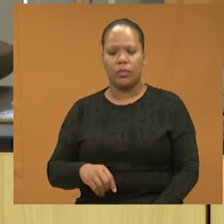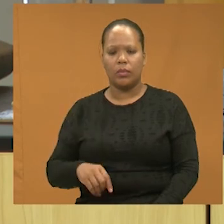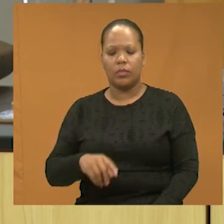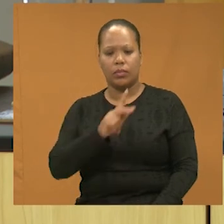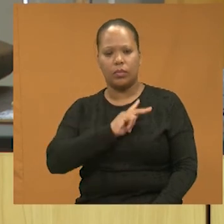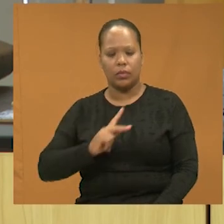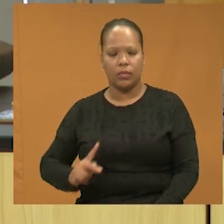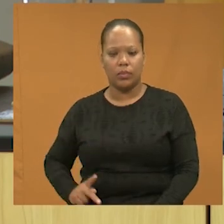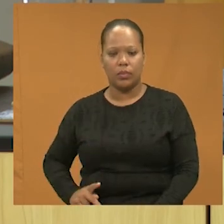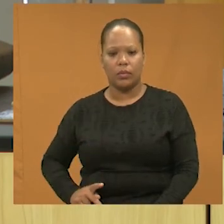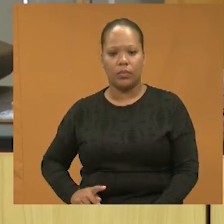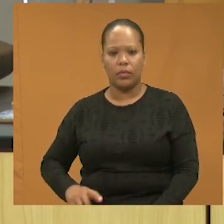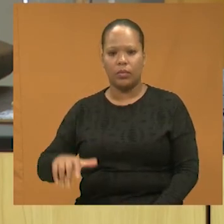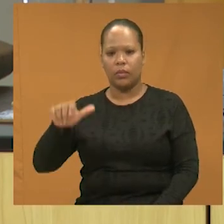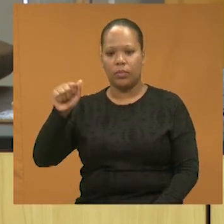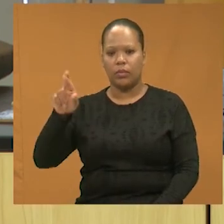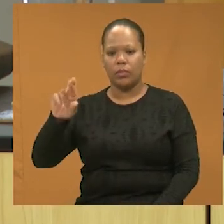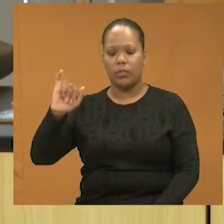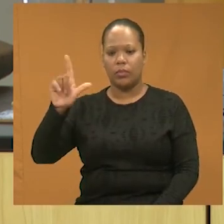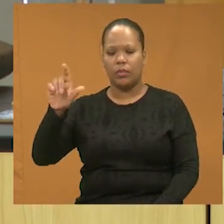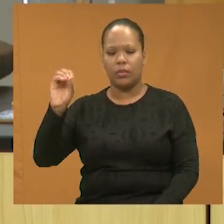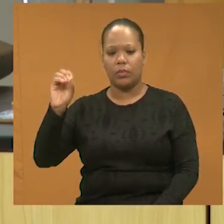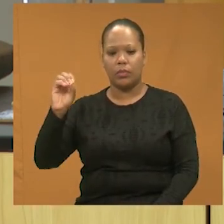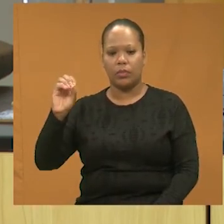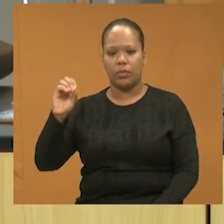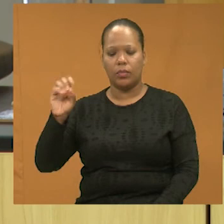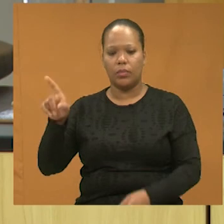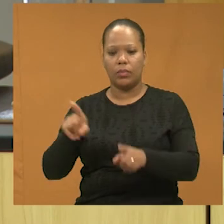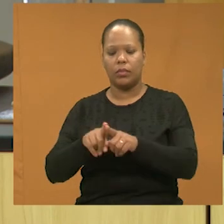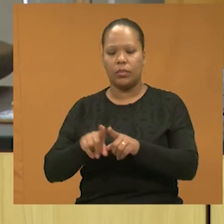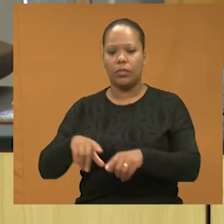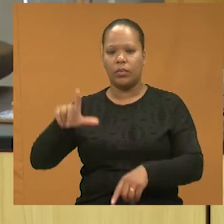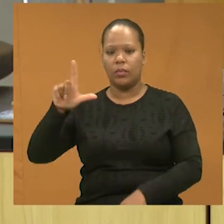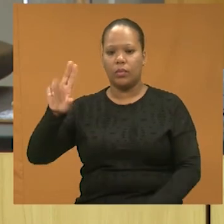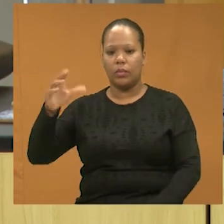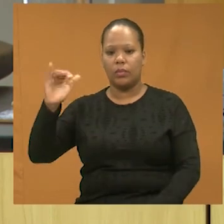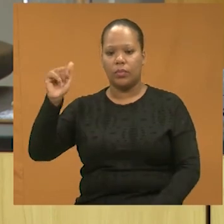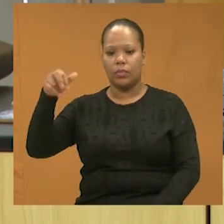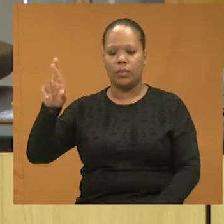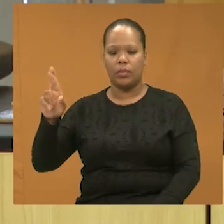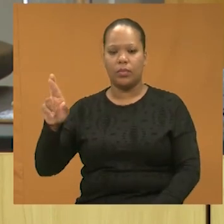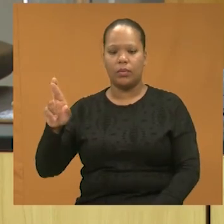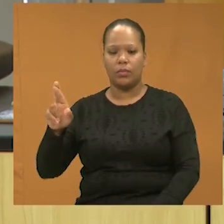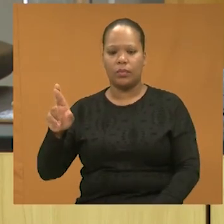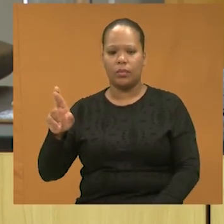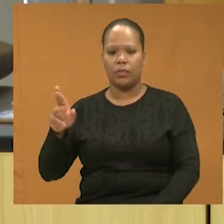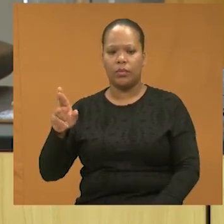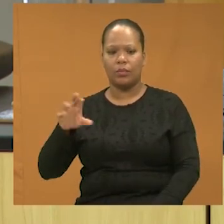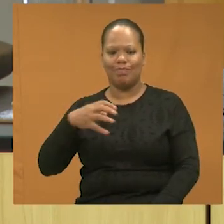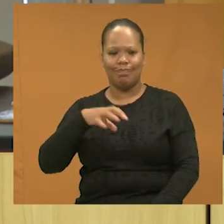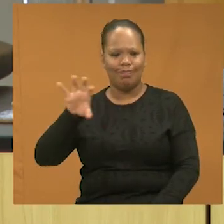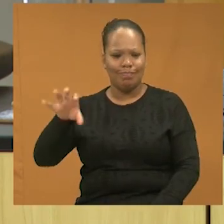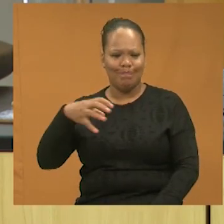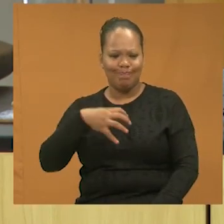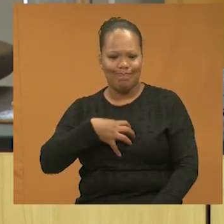pelos vereadores Arildo Batista e Lucimar Ponciano. Não temos mais voto de pesar, senhor